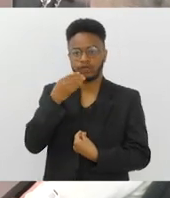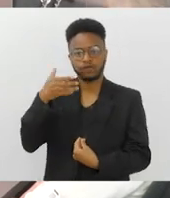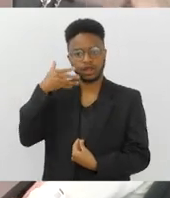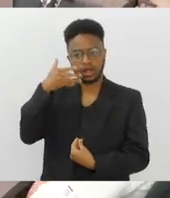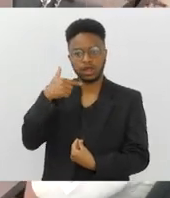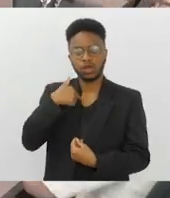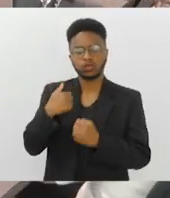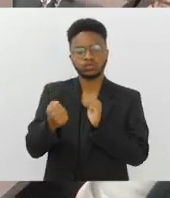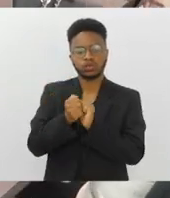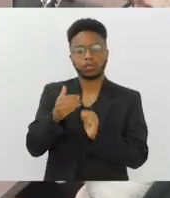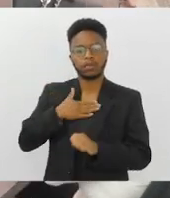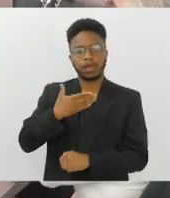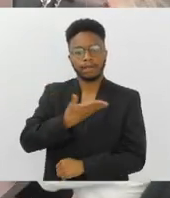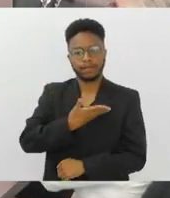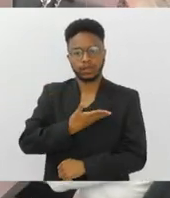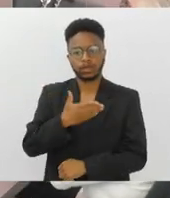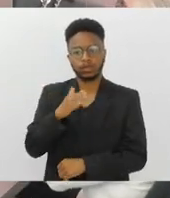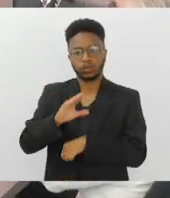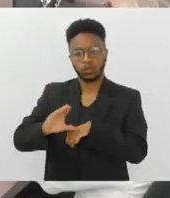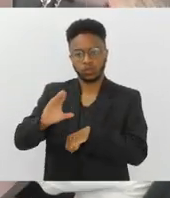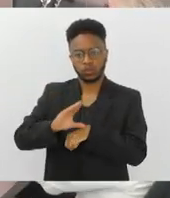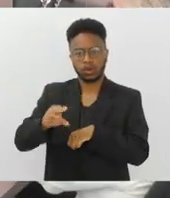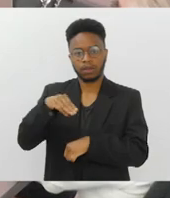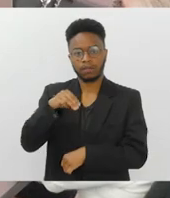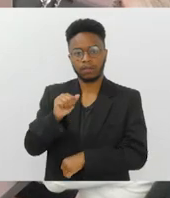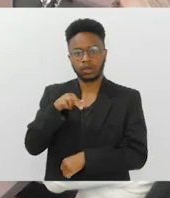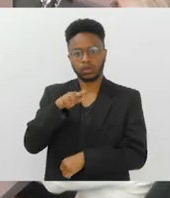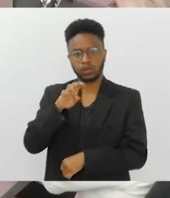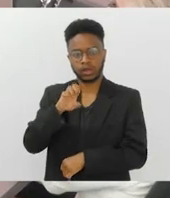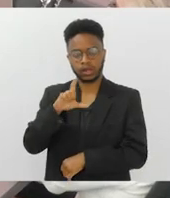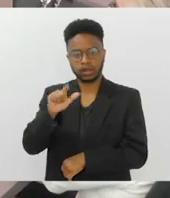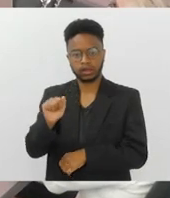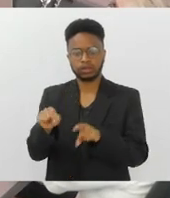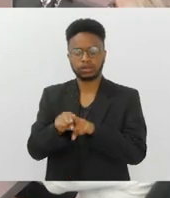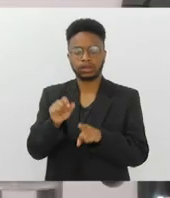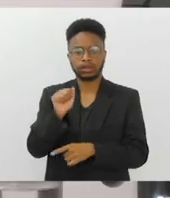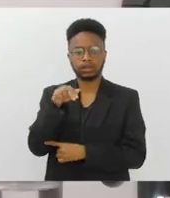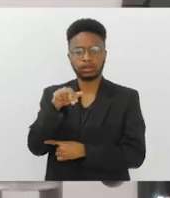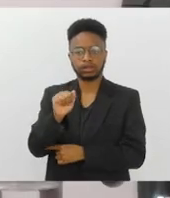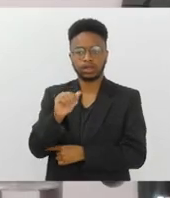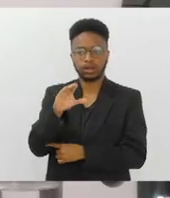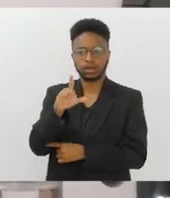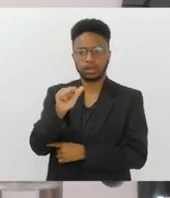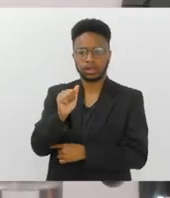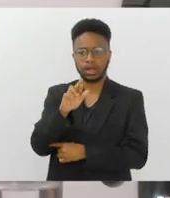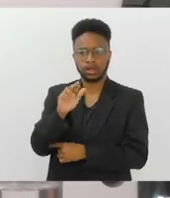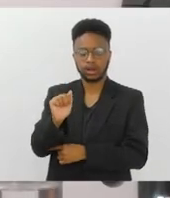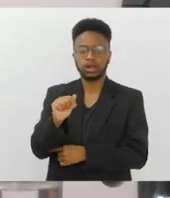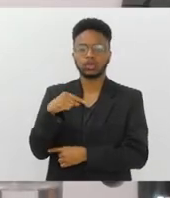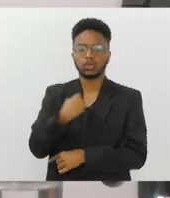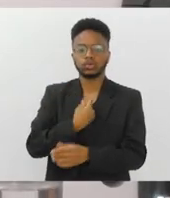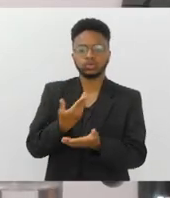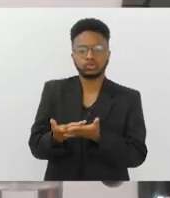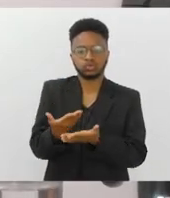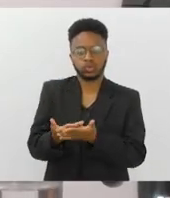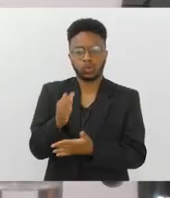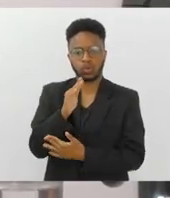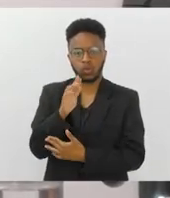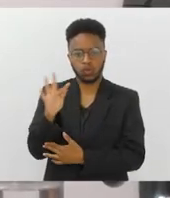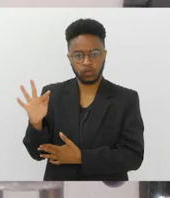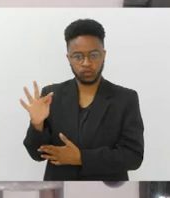minhas colegas de curso, Manuela Delegar e Ana Clara Gonçalves. Nós somos da Universidade Federal Fluminense.